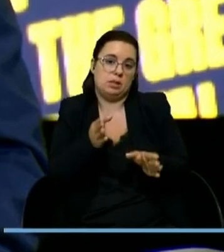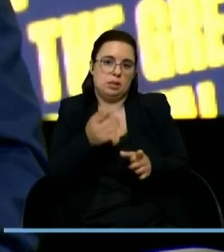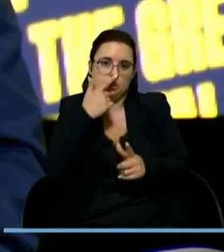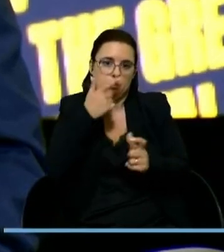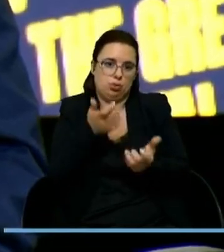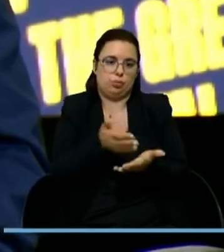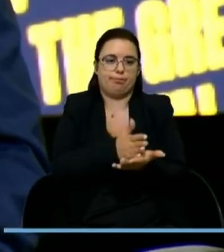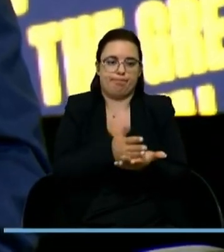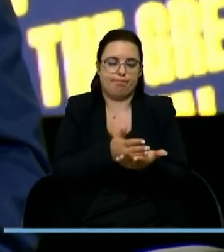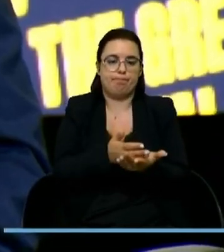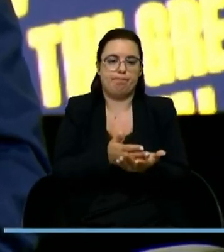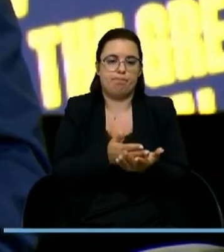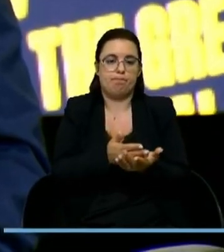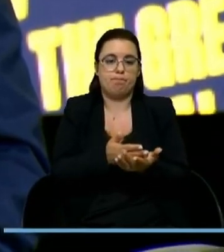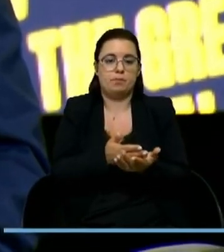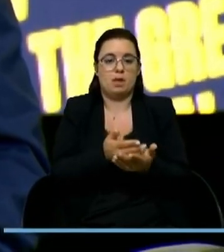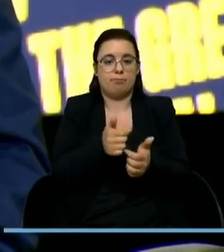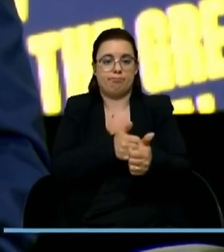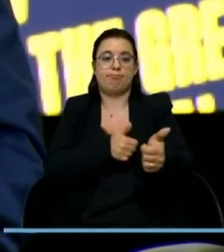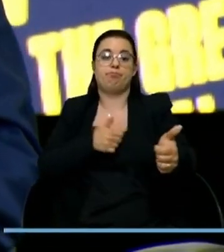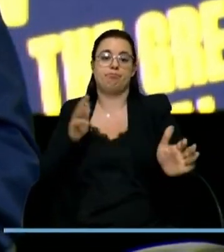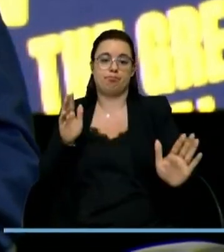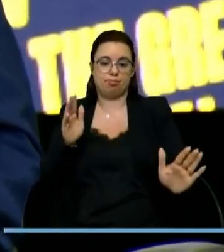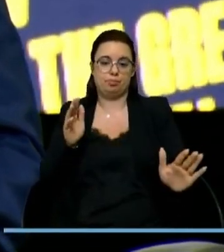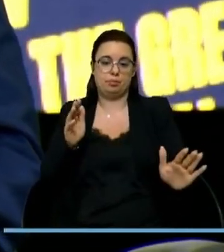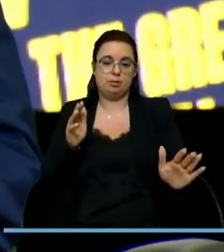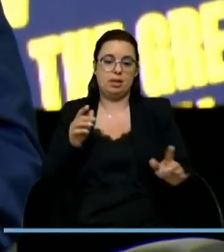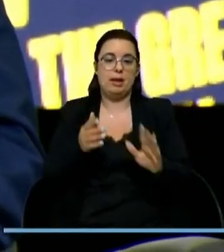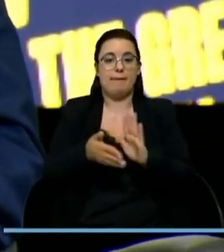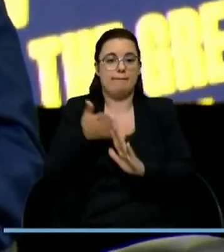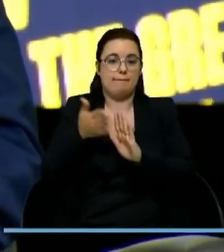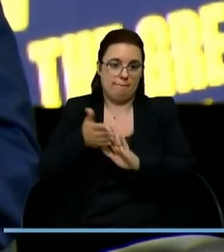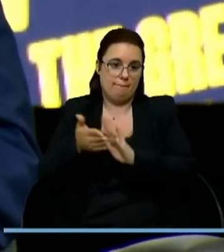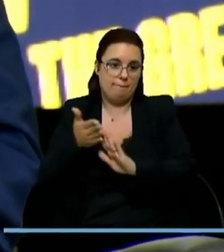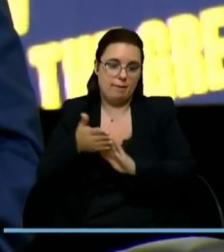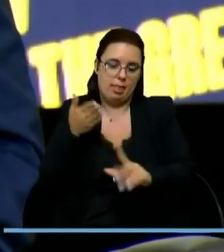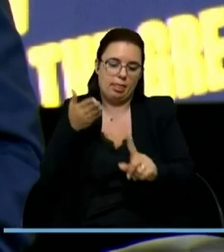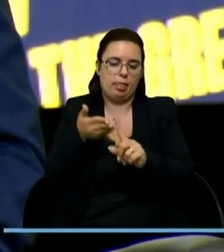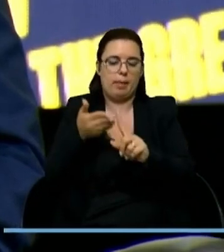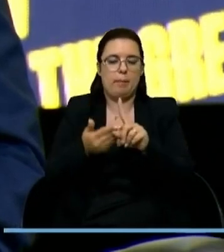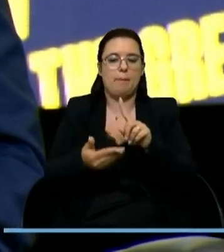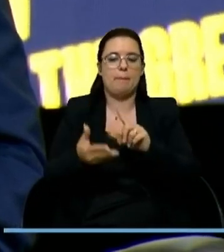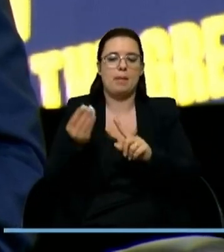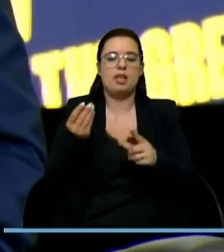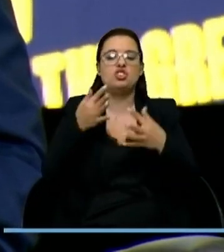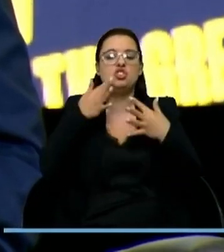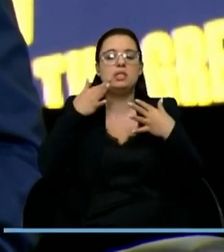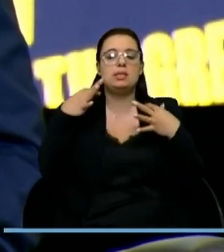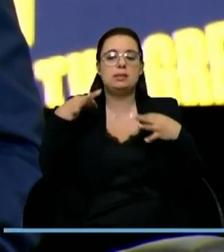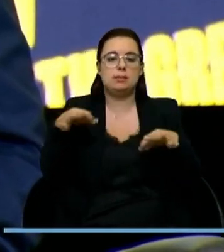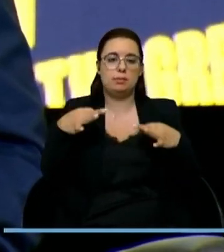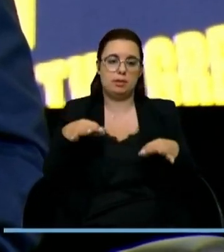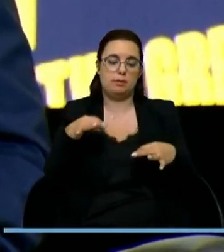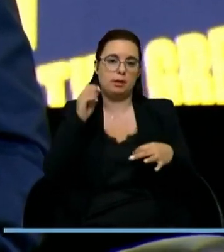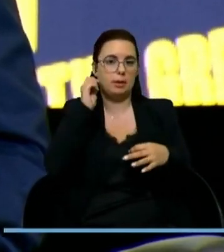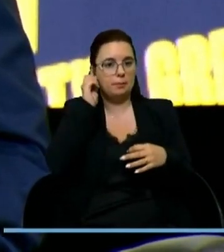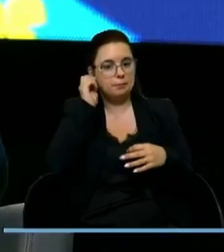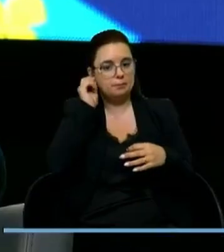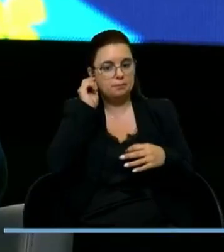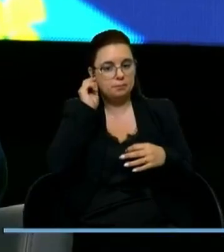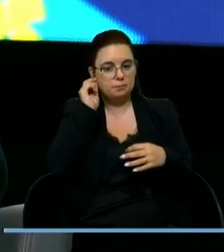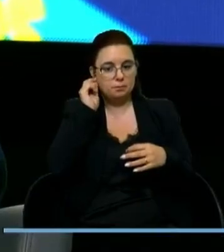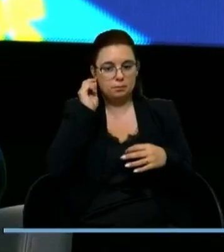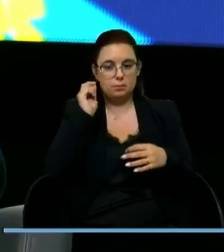acabam por ser afastados. O que torna mais rápido, mais direto, simplifica, portanto, é possível no